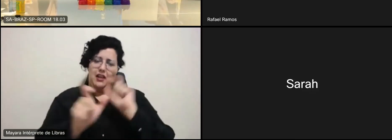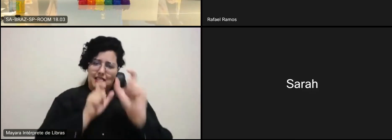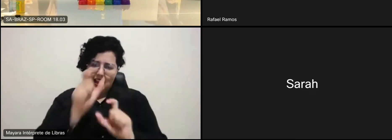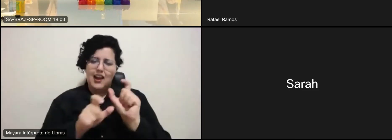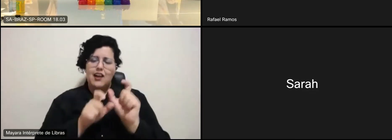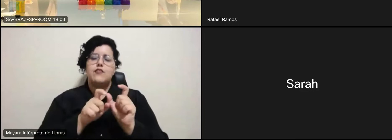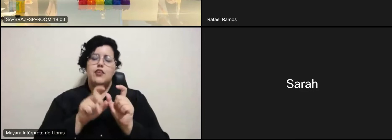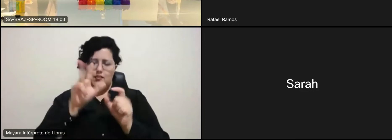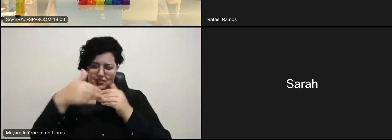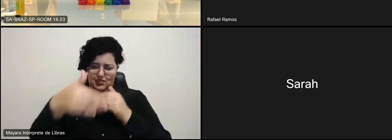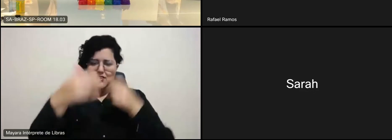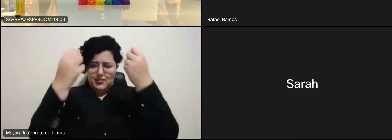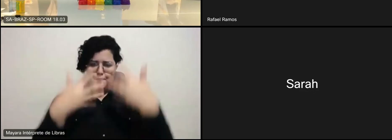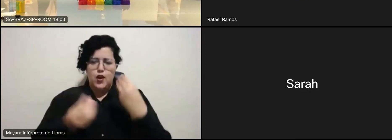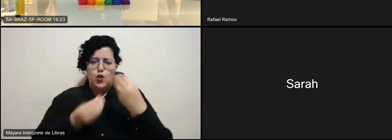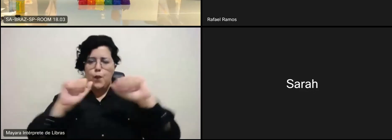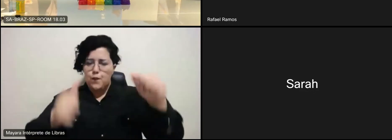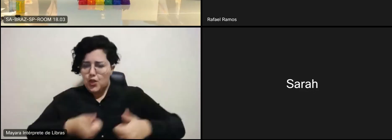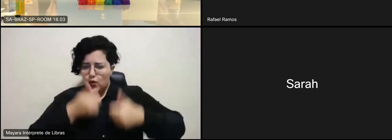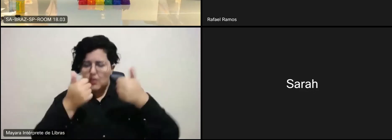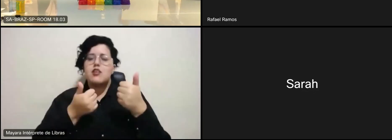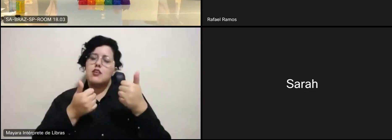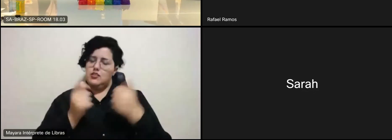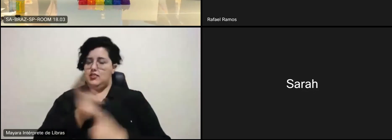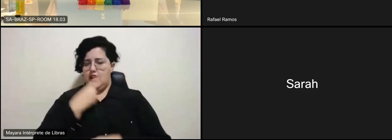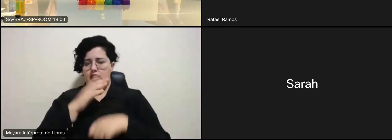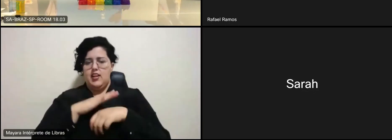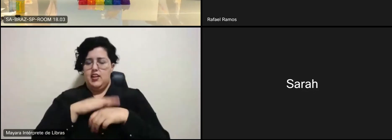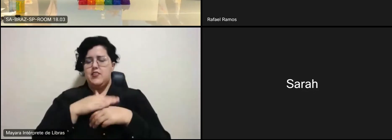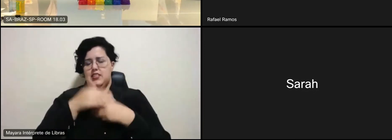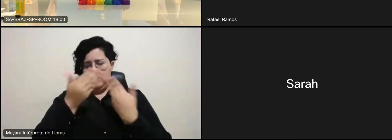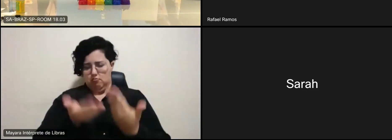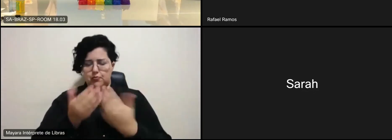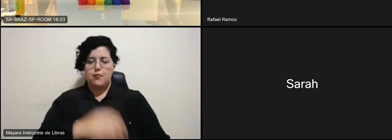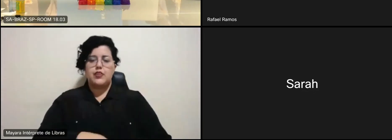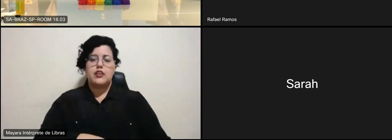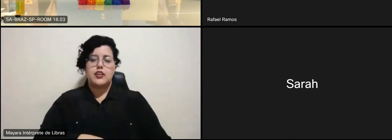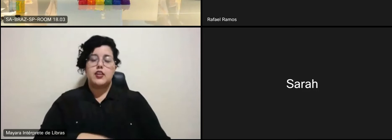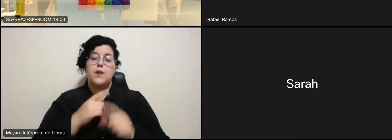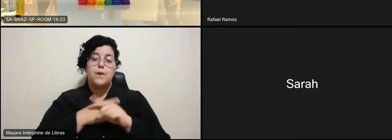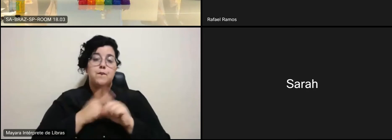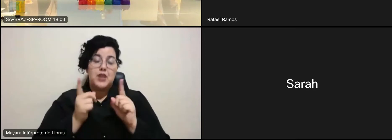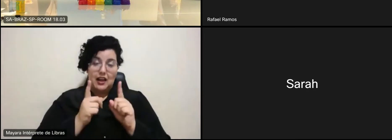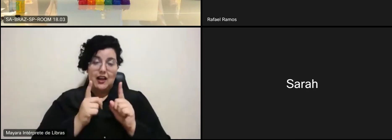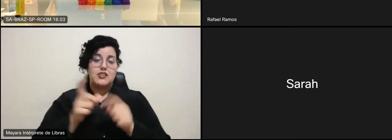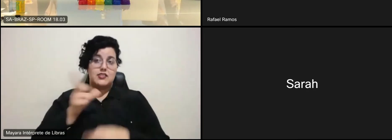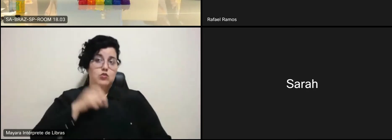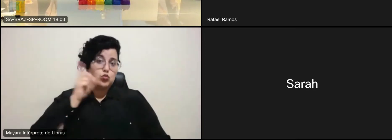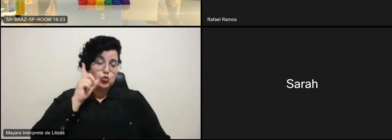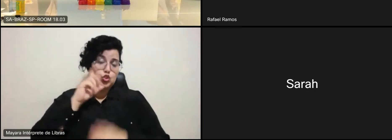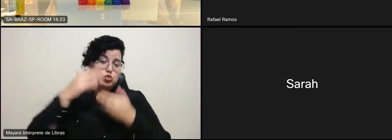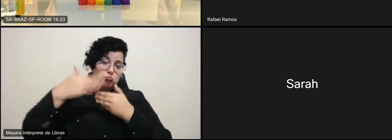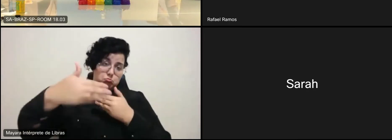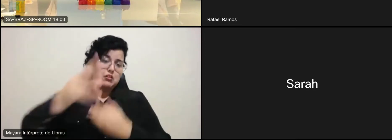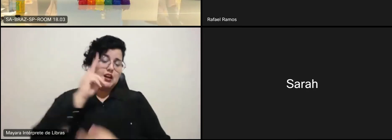lá na frente sobre as melhorias que as empresas têm, que a gente tem vivido aqui em cada empresa, né? Mas acho que cada dia que passa, a gente está vendo